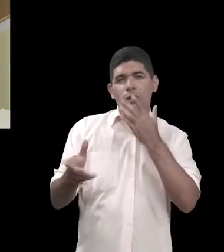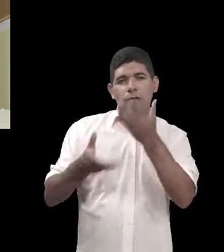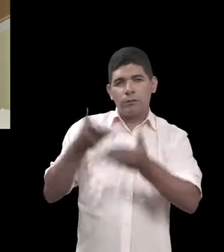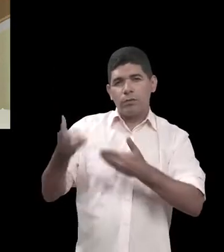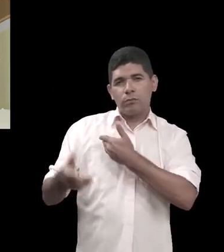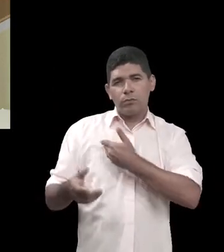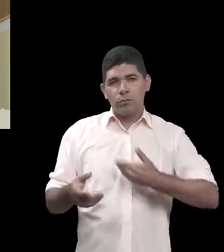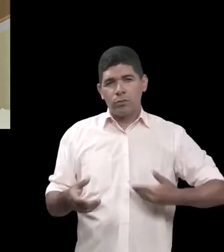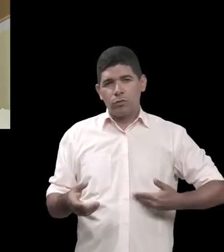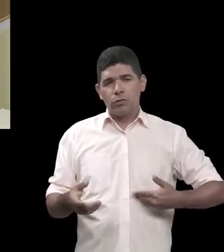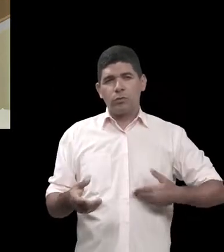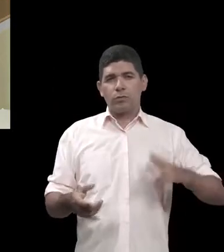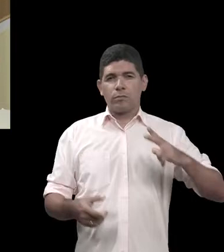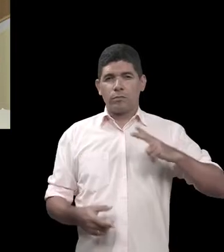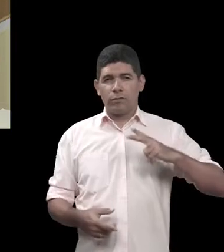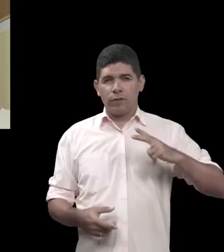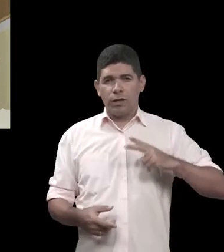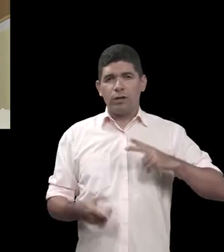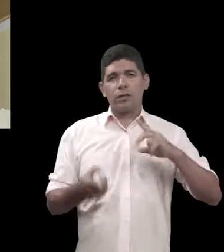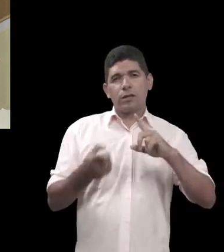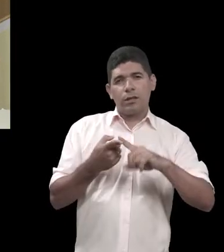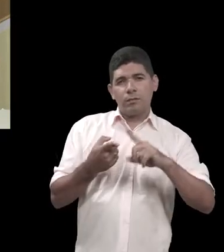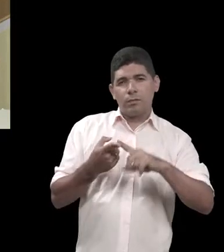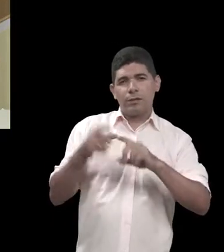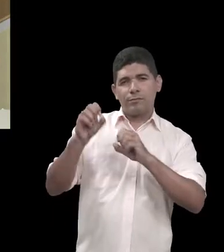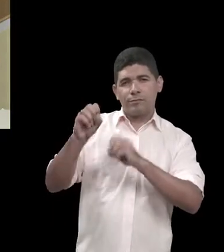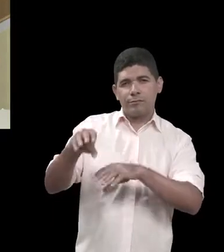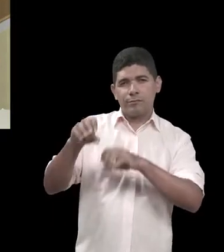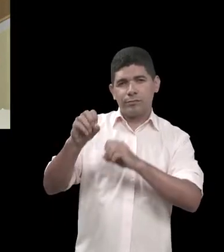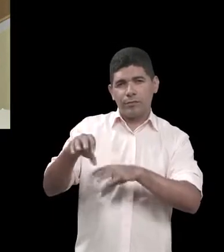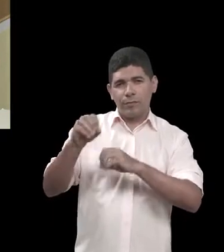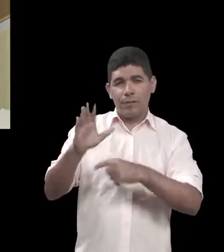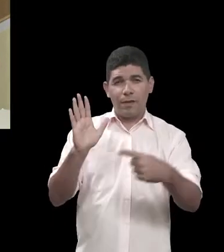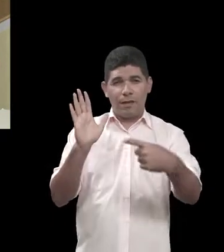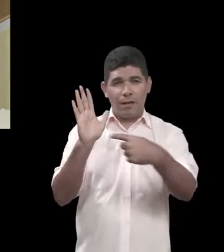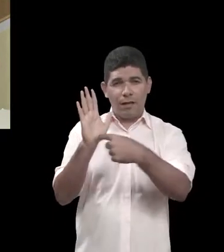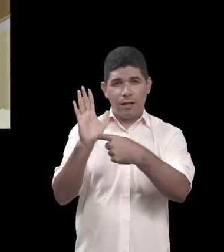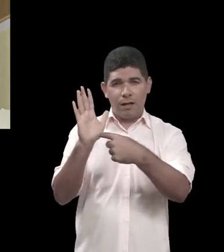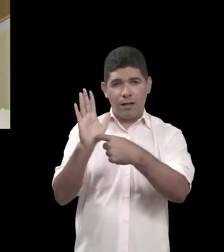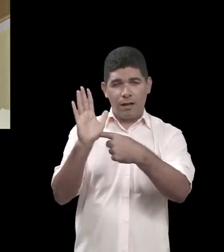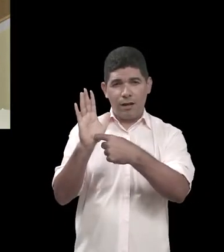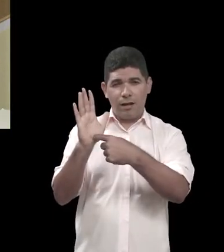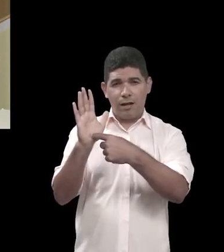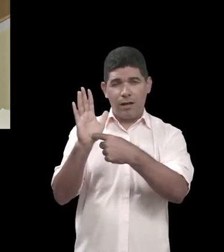privada, educacionalmente falando também. E lá foram previstos